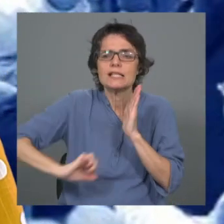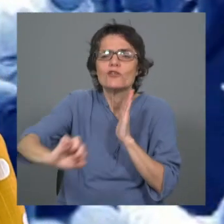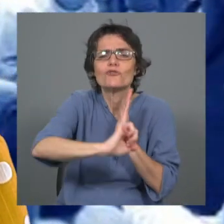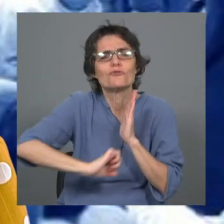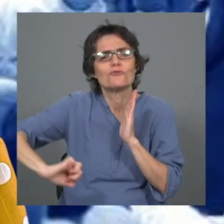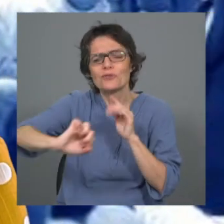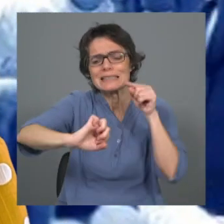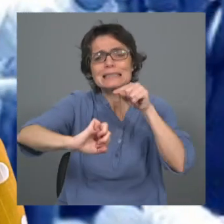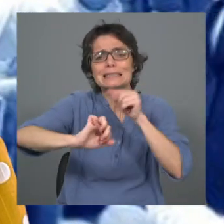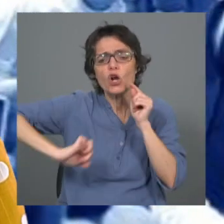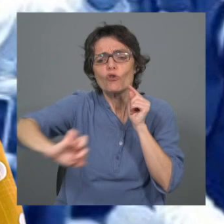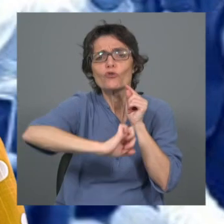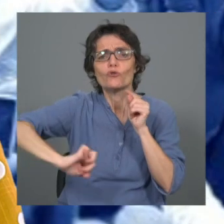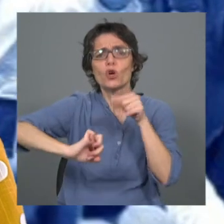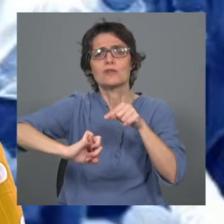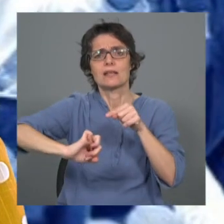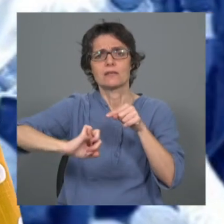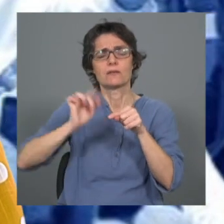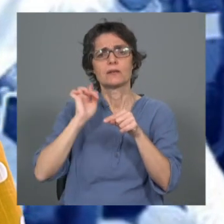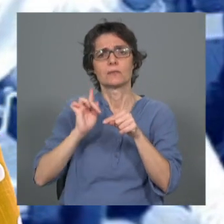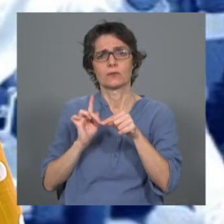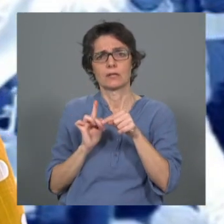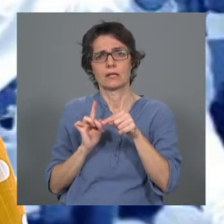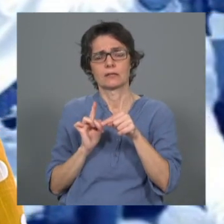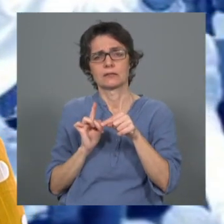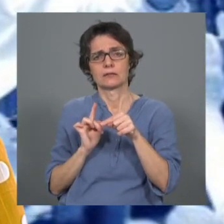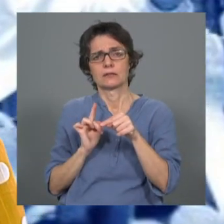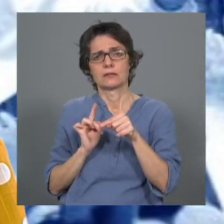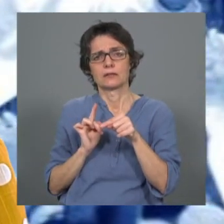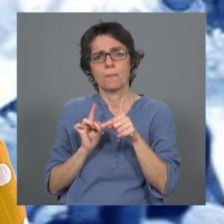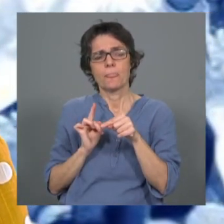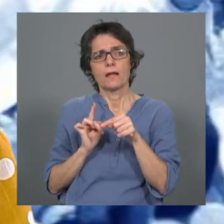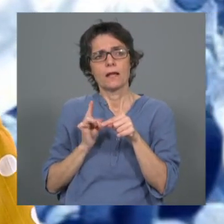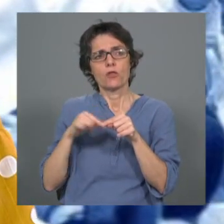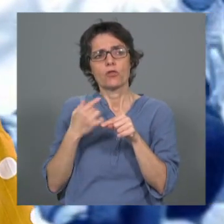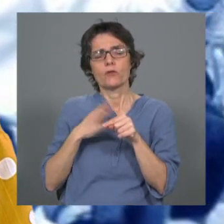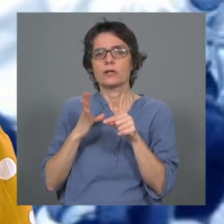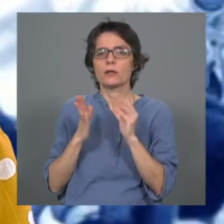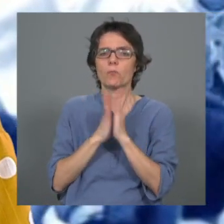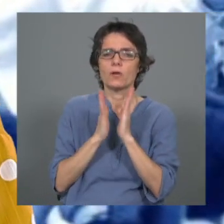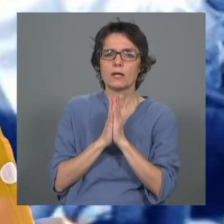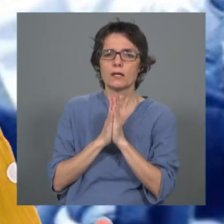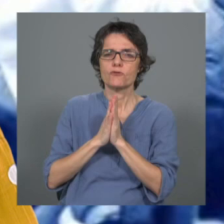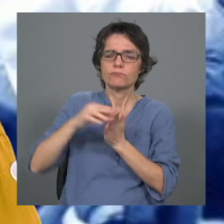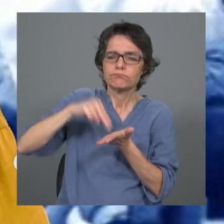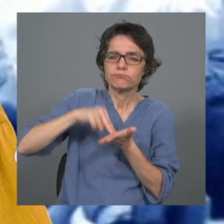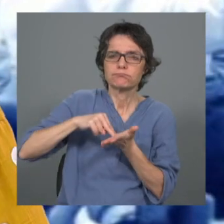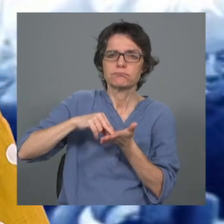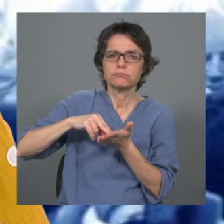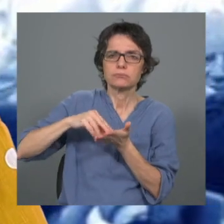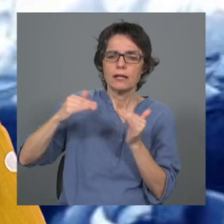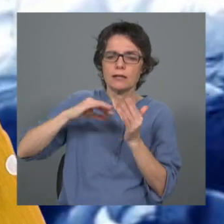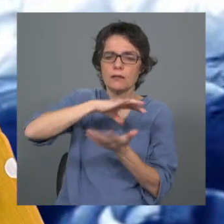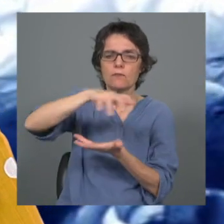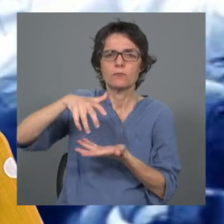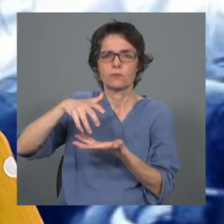que seja uma igreja que está cada vez mais dentro do mundo e que consiga